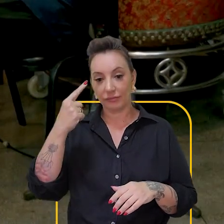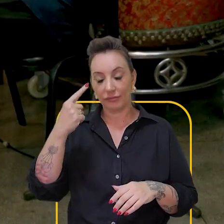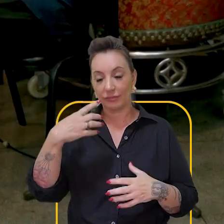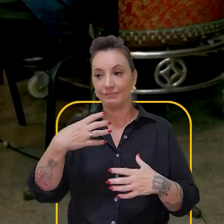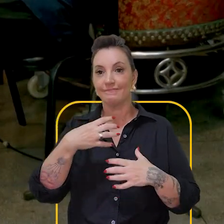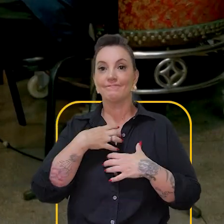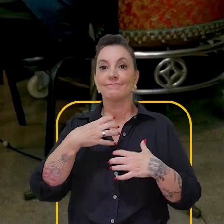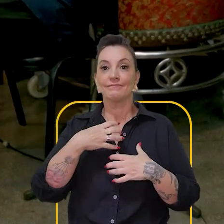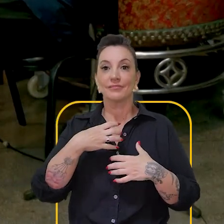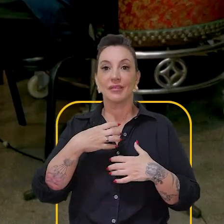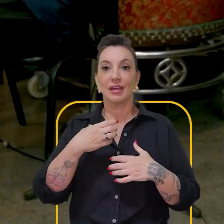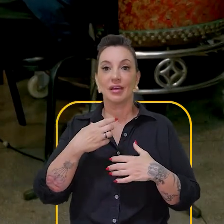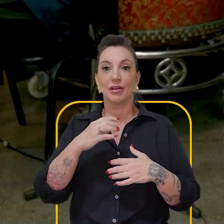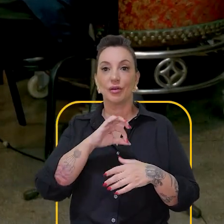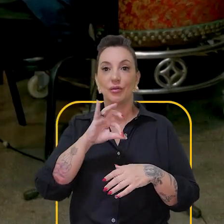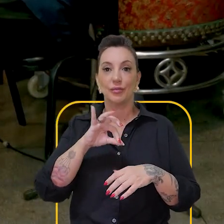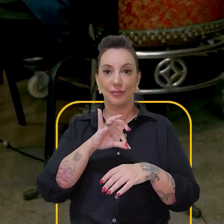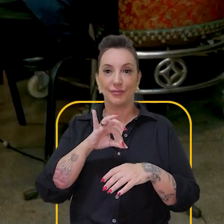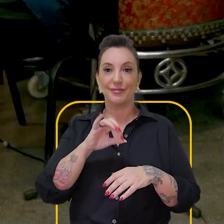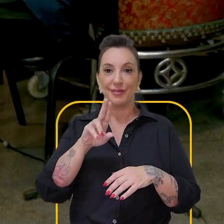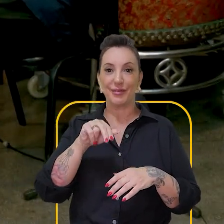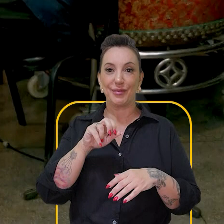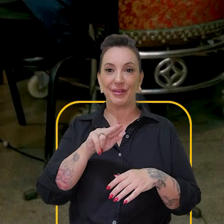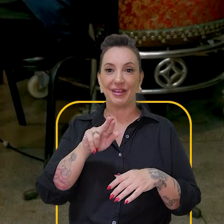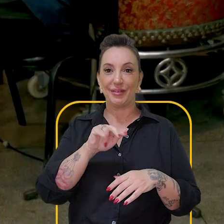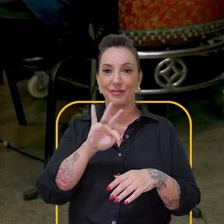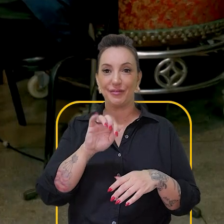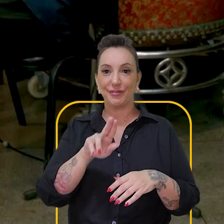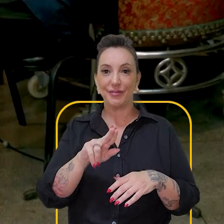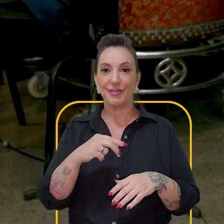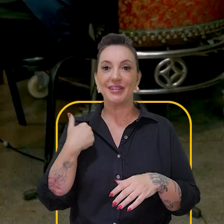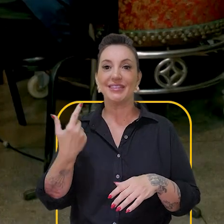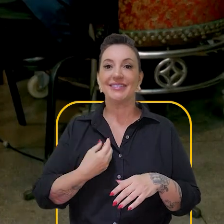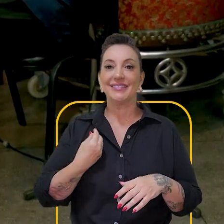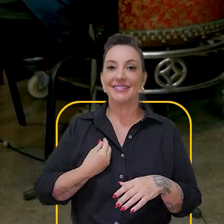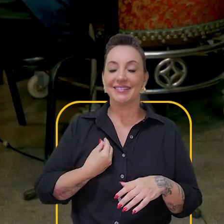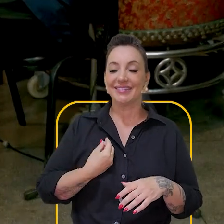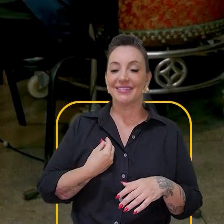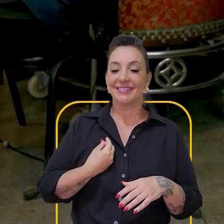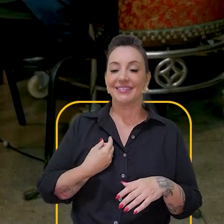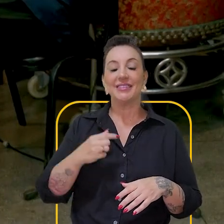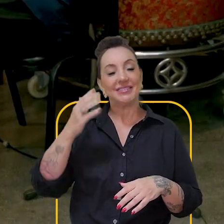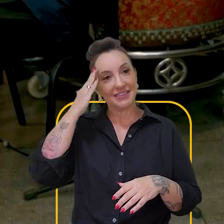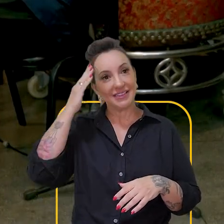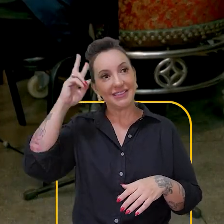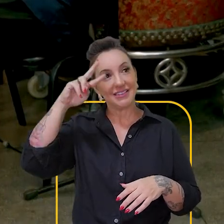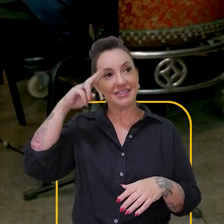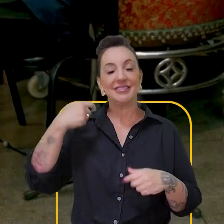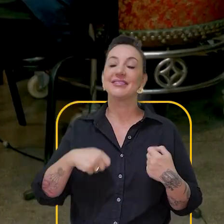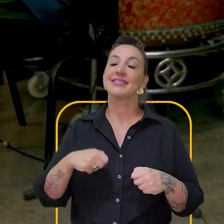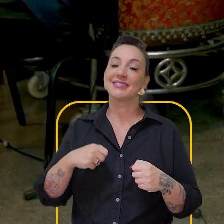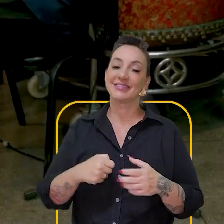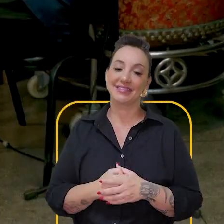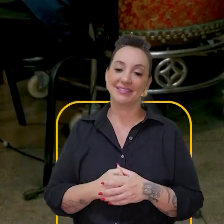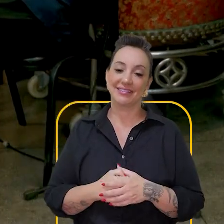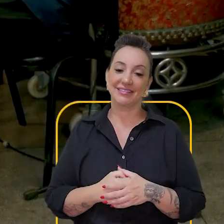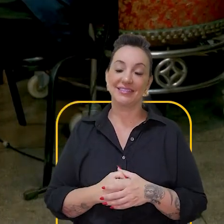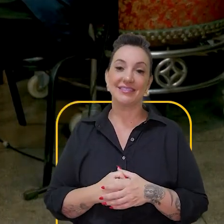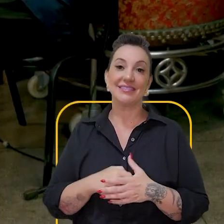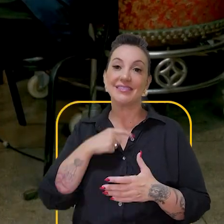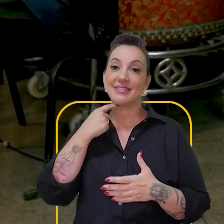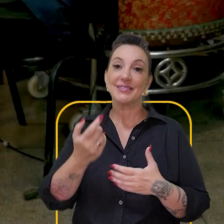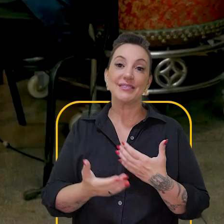picado pelo bichinho do kung fu né que a gente fica que a gente fica vivendo aquilo a gente tem que saber da história né sim sim